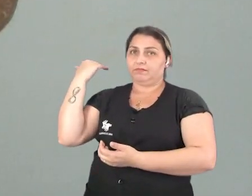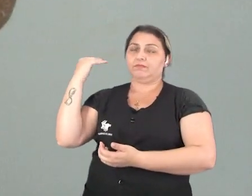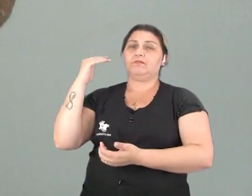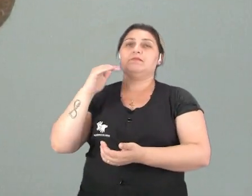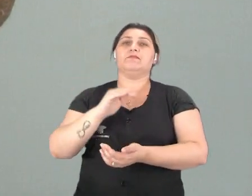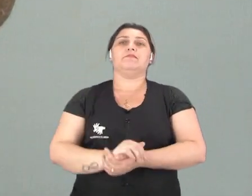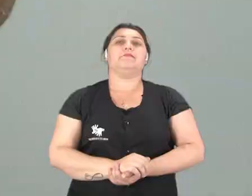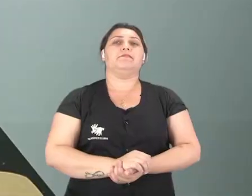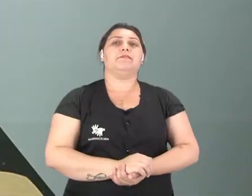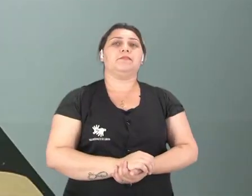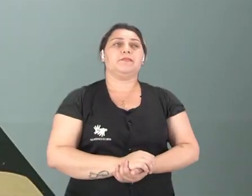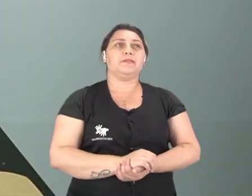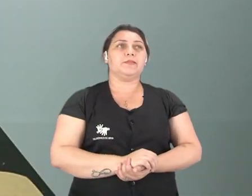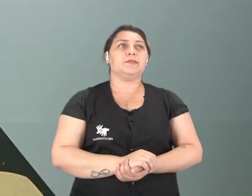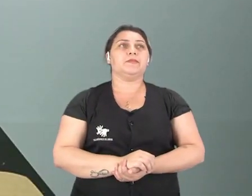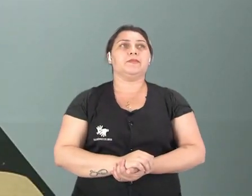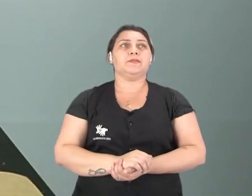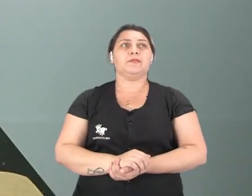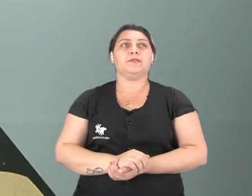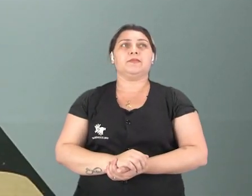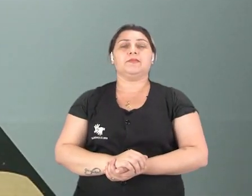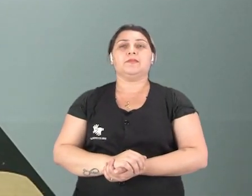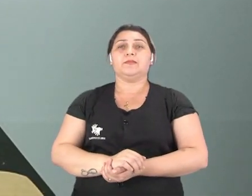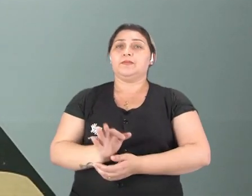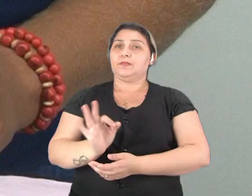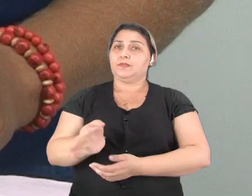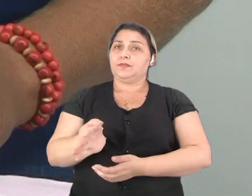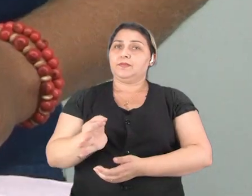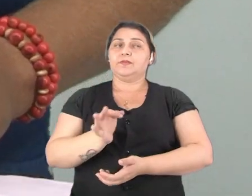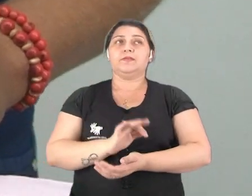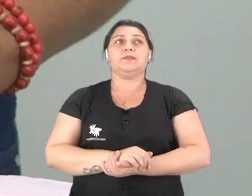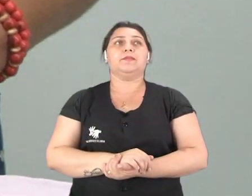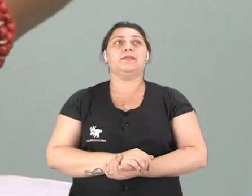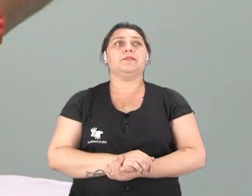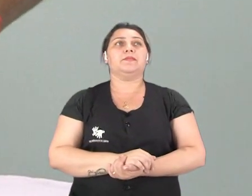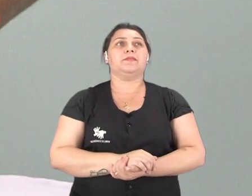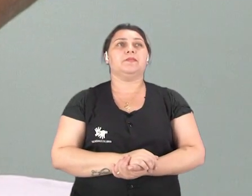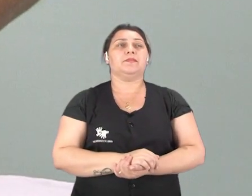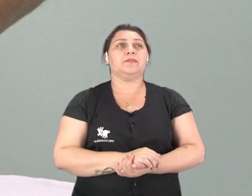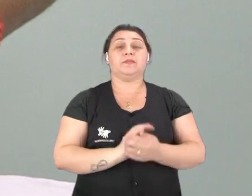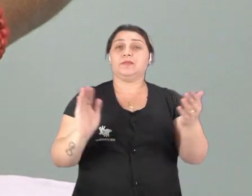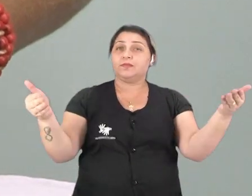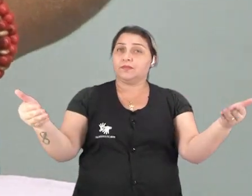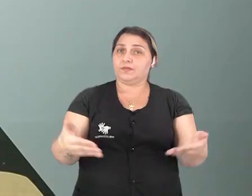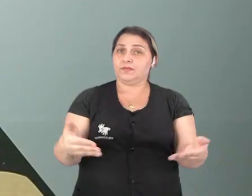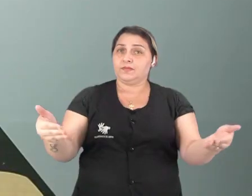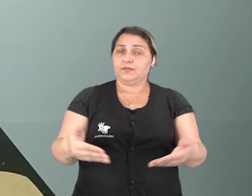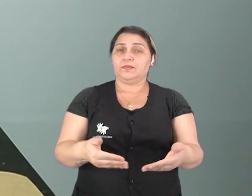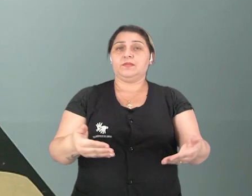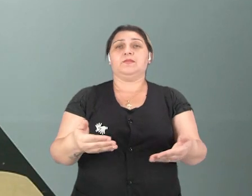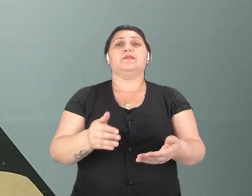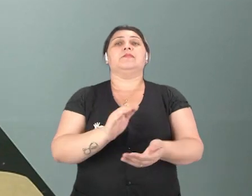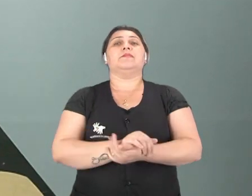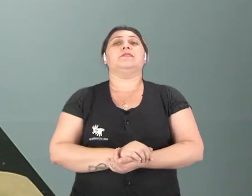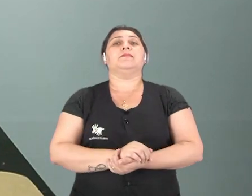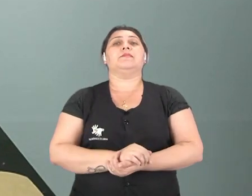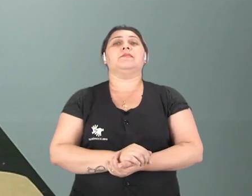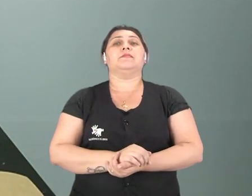governado pela monarquia, certinho? E hoje ele é governado